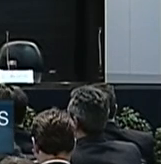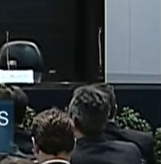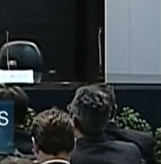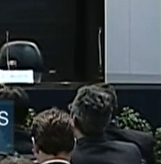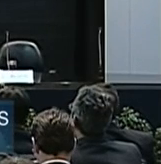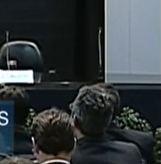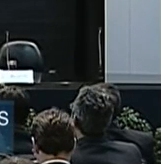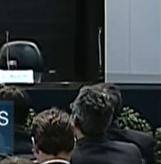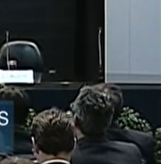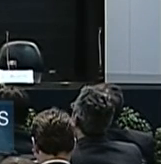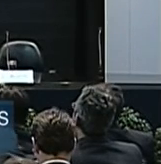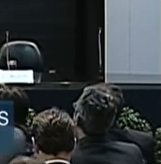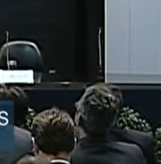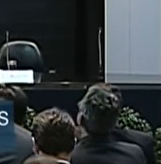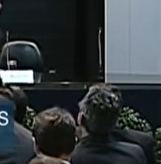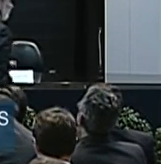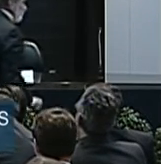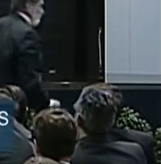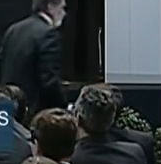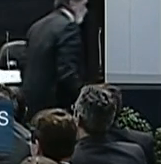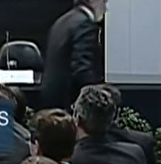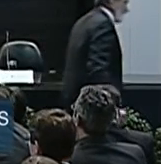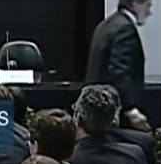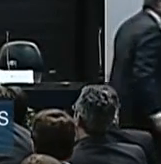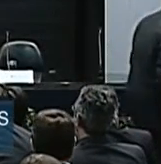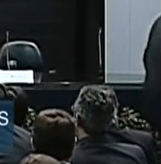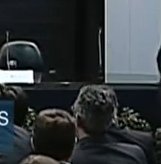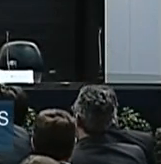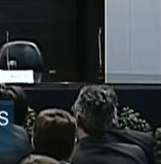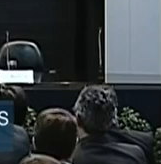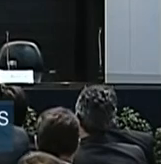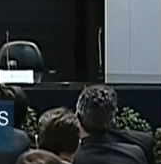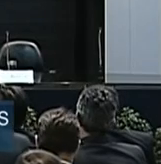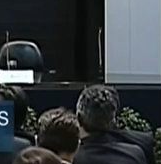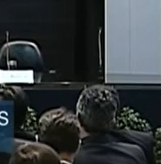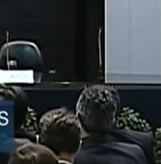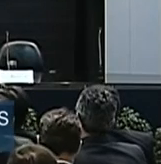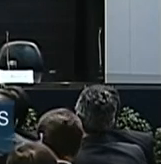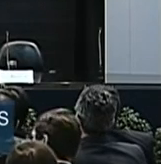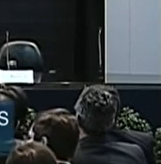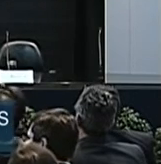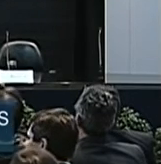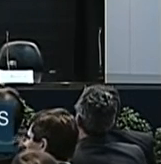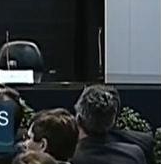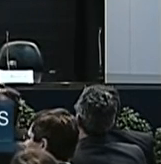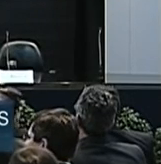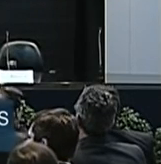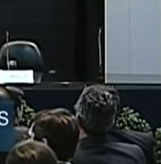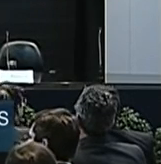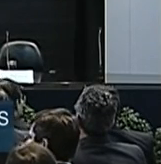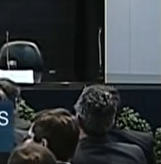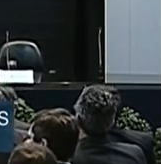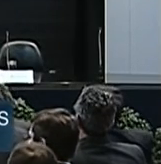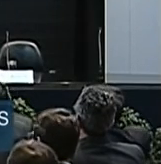Banco do Brasil, o senhor Osmar Dias, acompanhado do secretário executivo do Ministério do Desenvolvimento